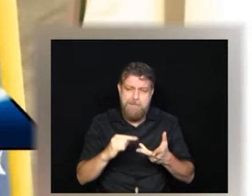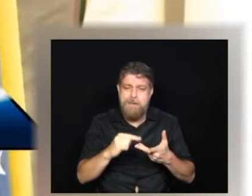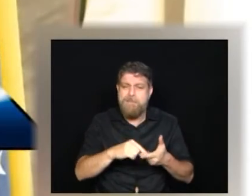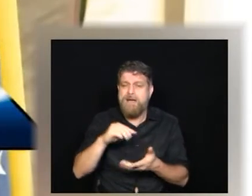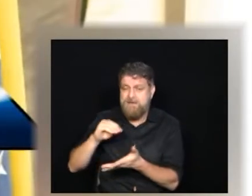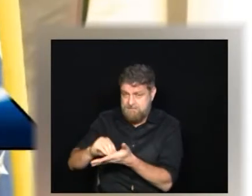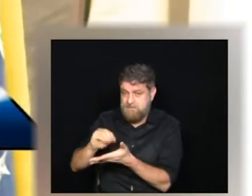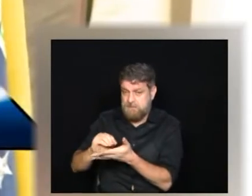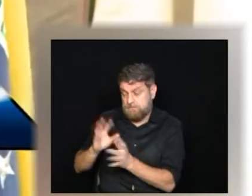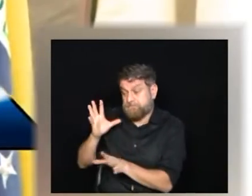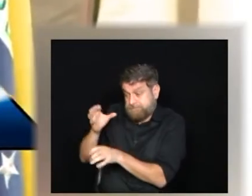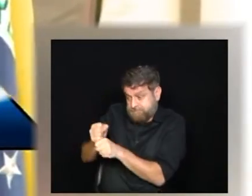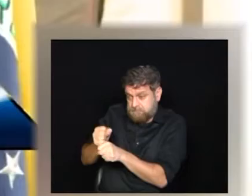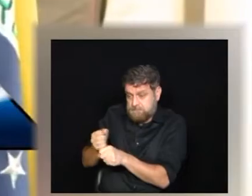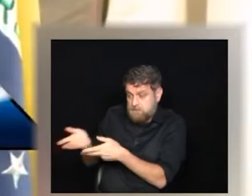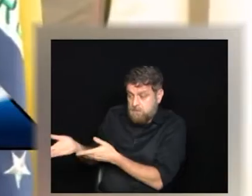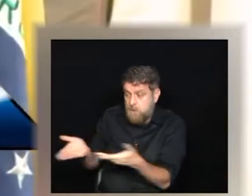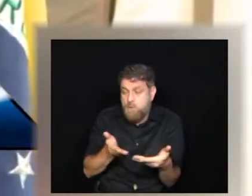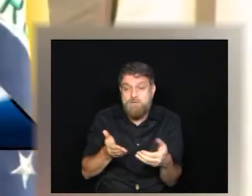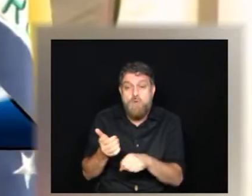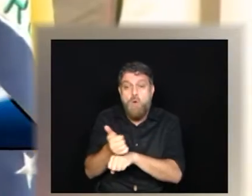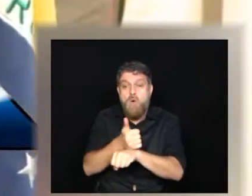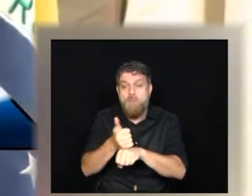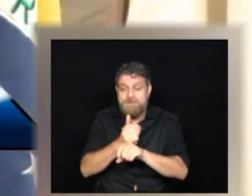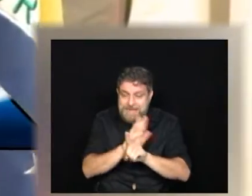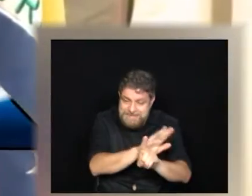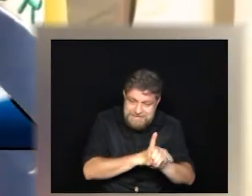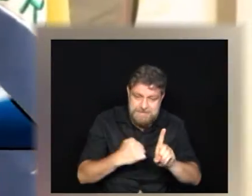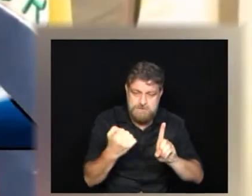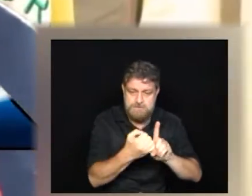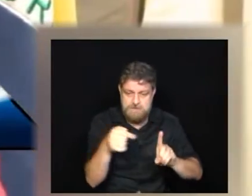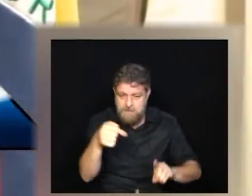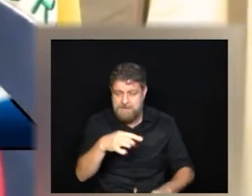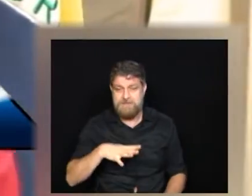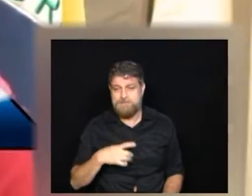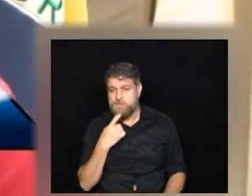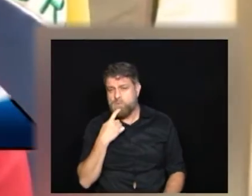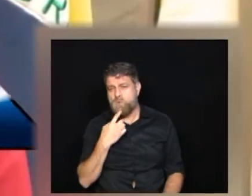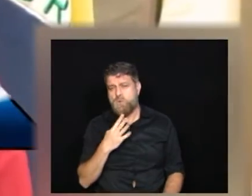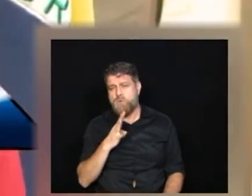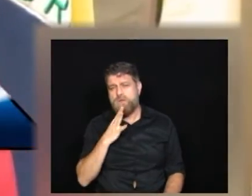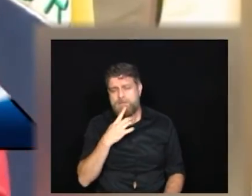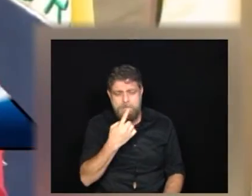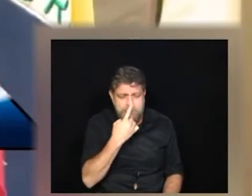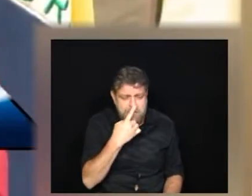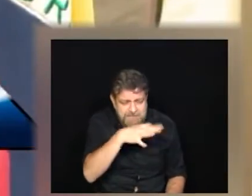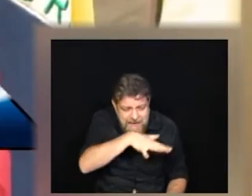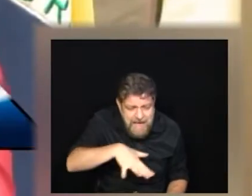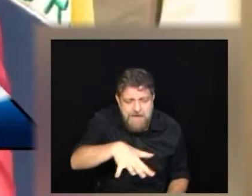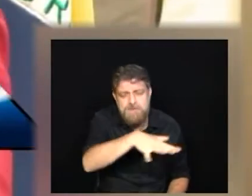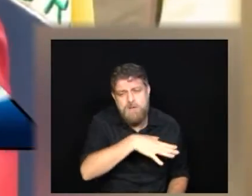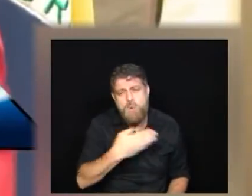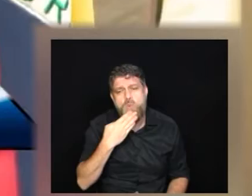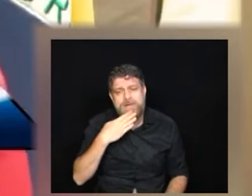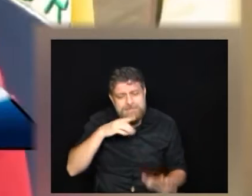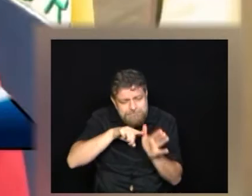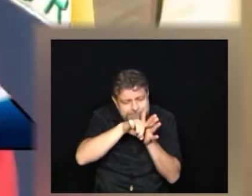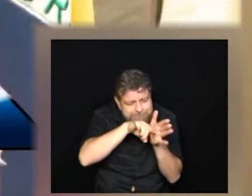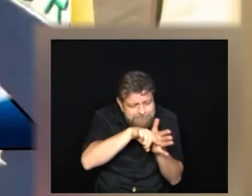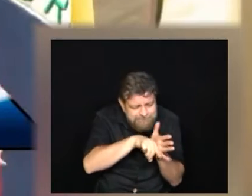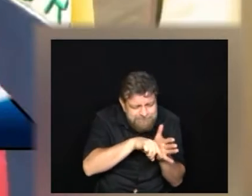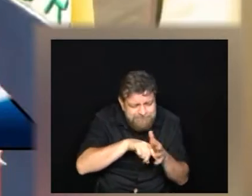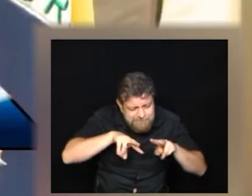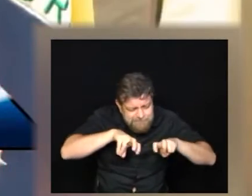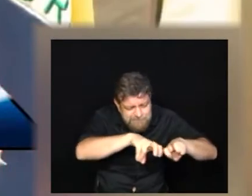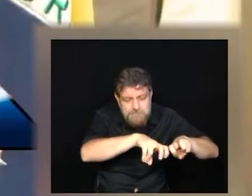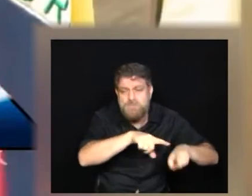nós trouxemos os profissionais da assistência social aqui do nosso município, que conhecem muito aquele território, que conhecem muito os habitantes